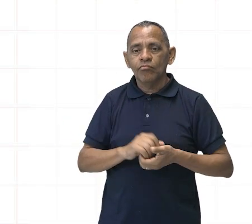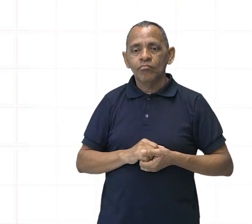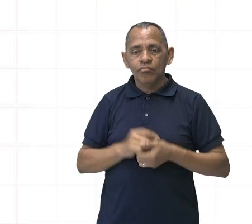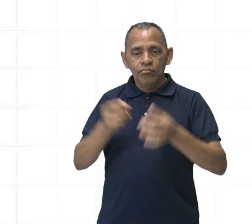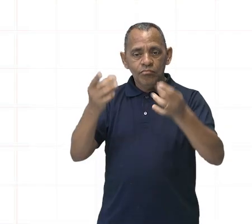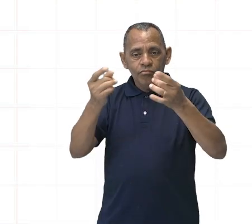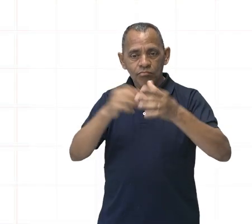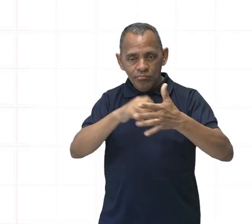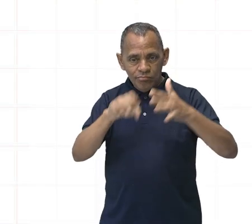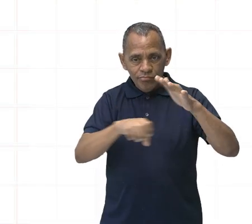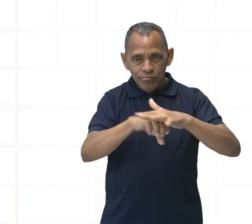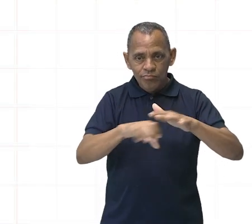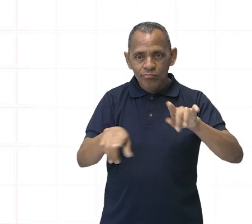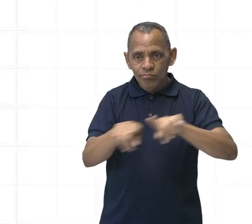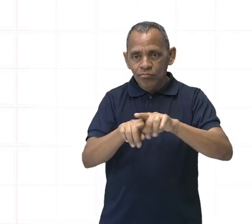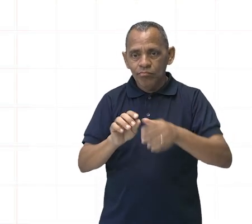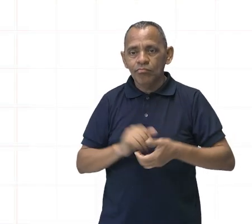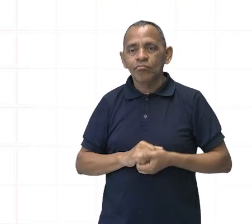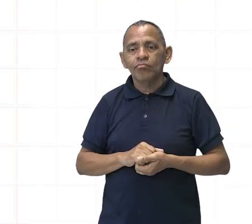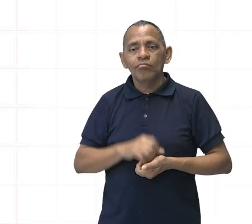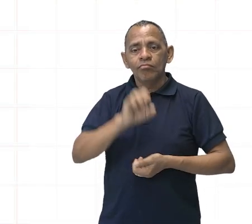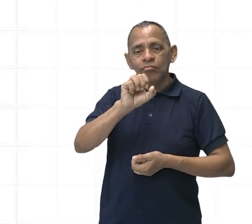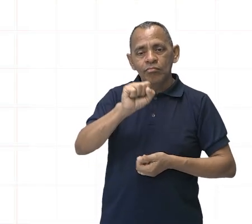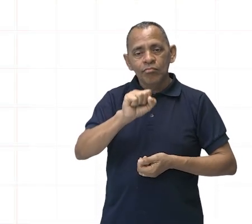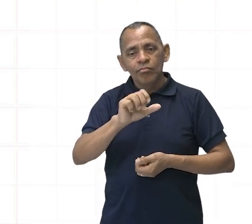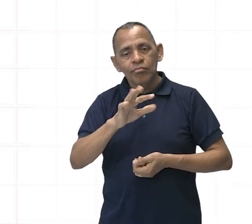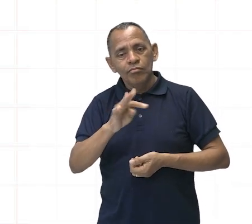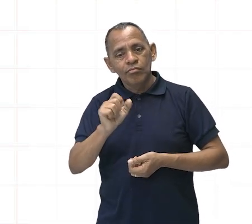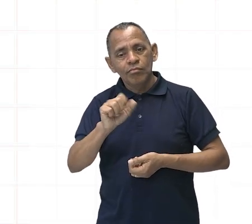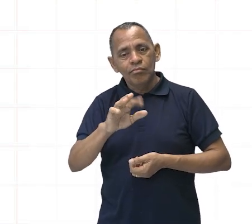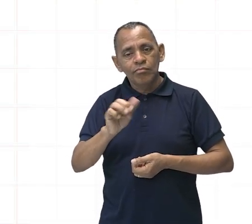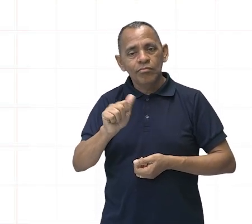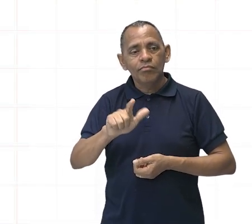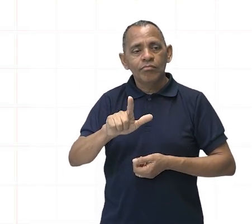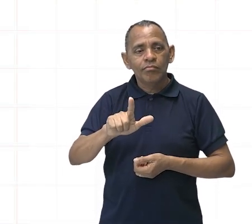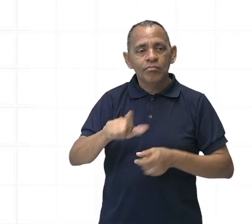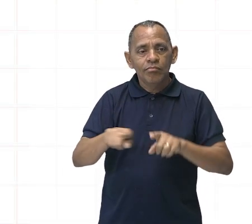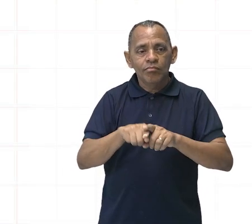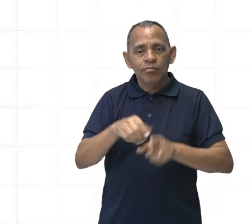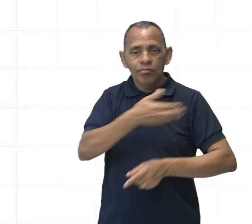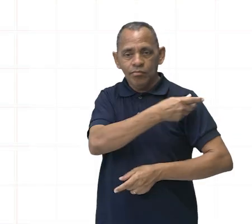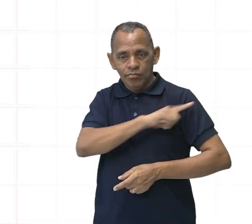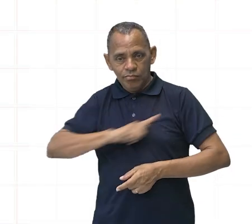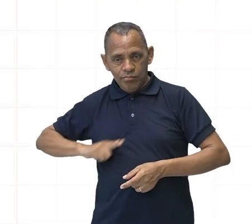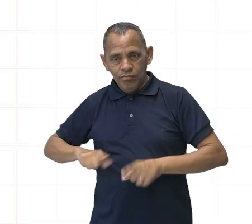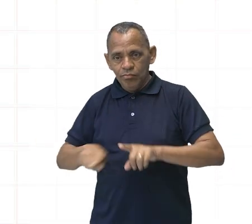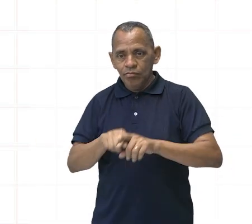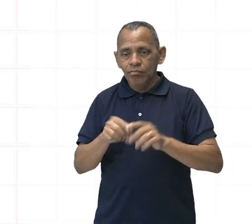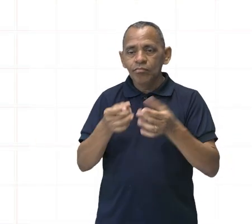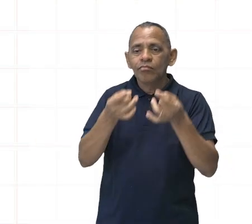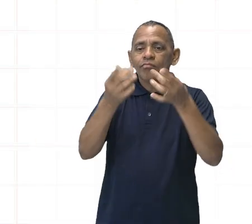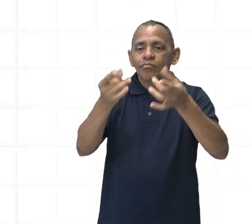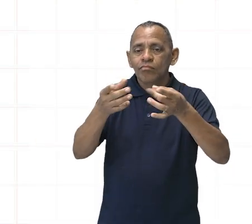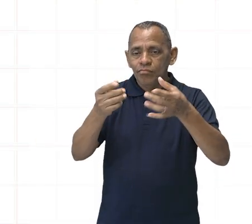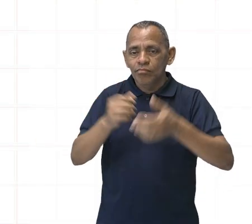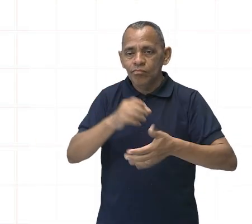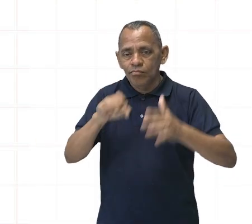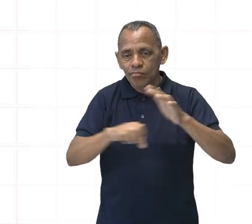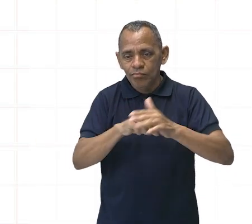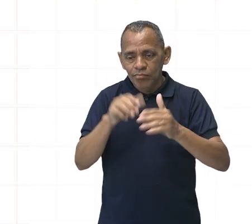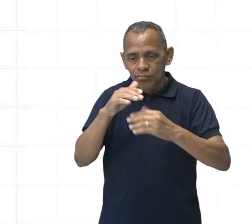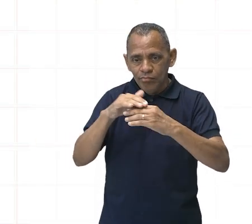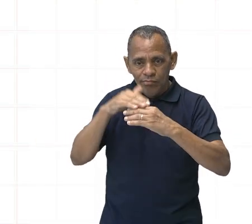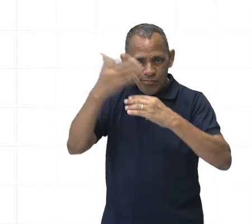eram estatais. Então, com a privatização, houve a venda dessas empresas para o mercado internacional,